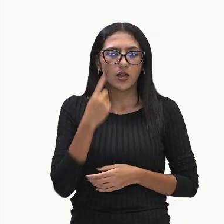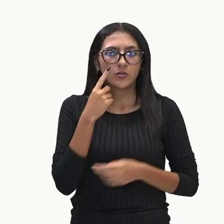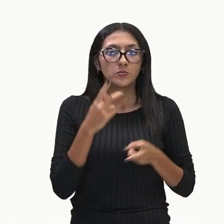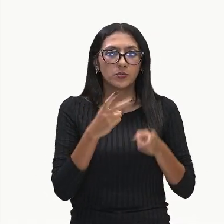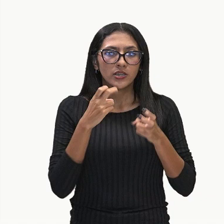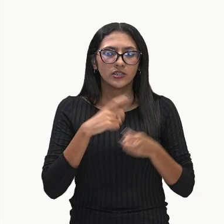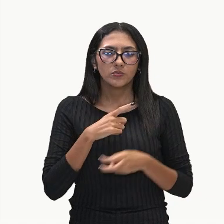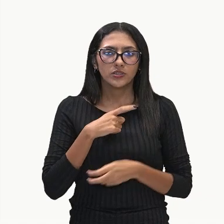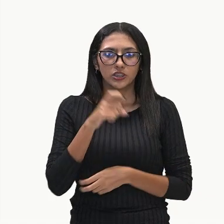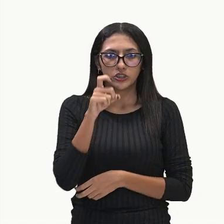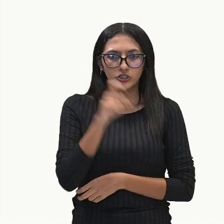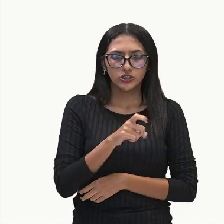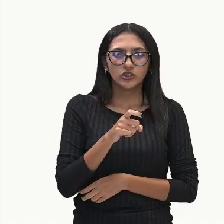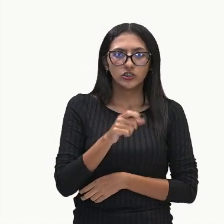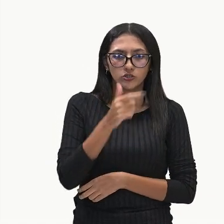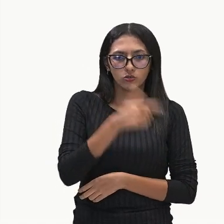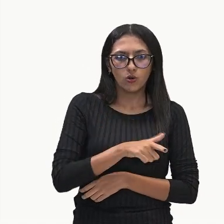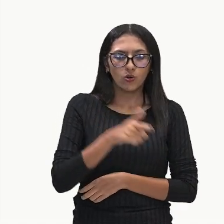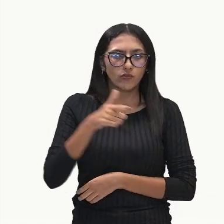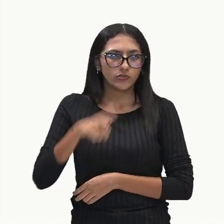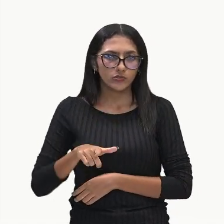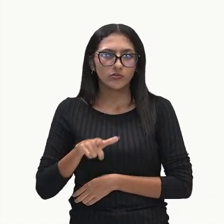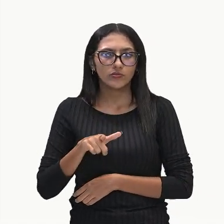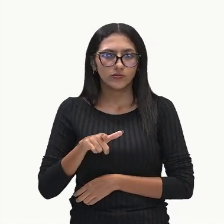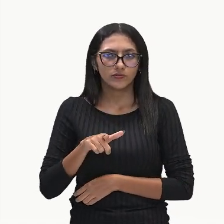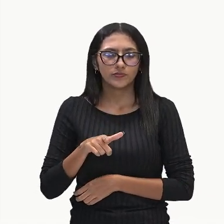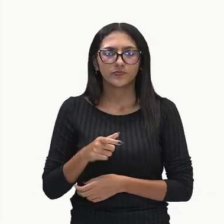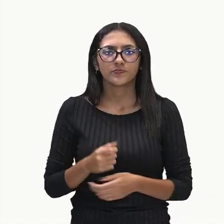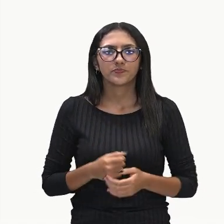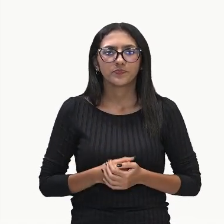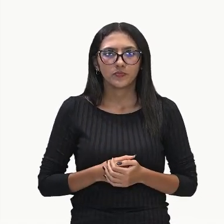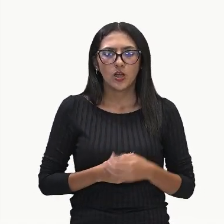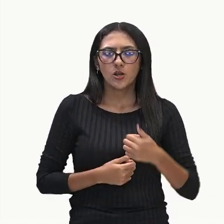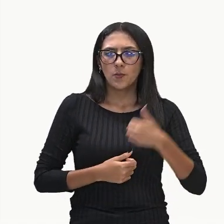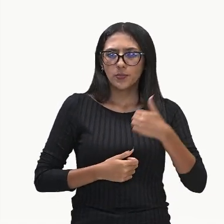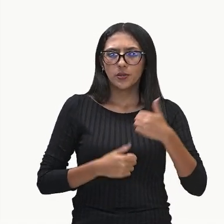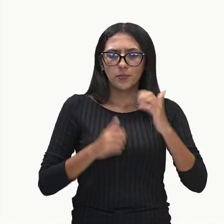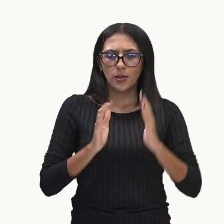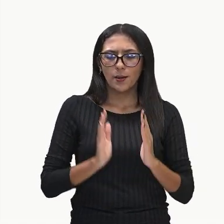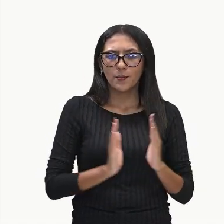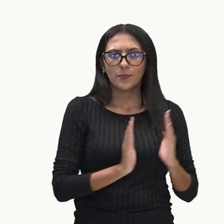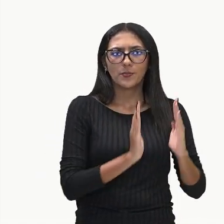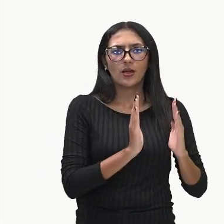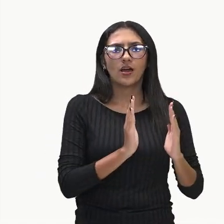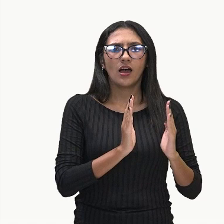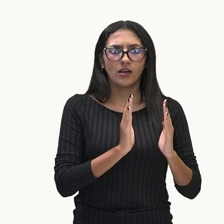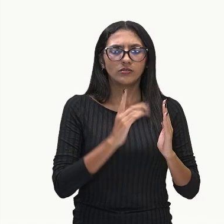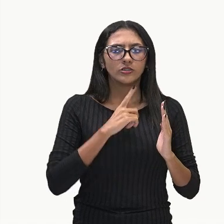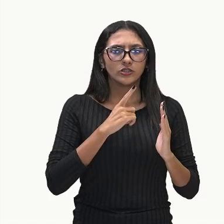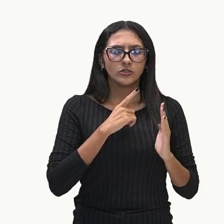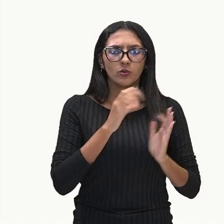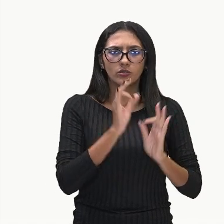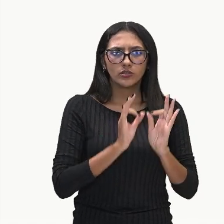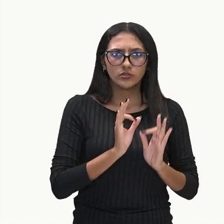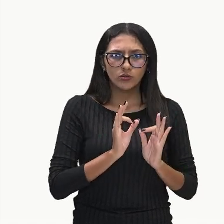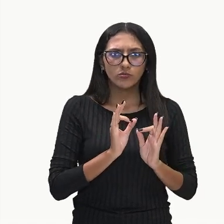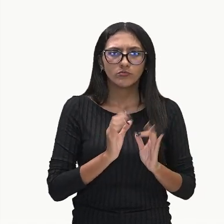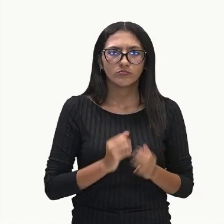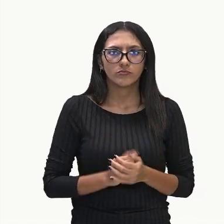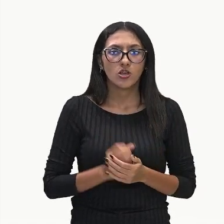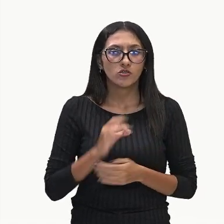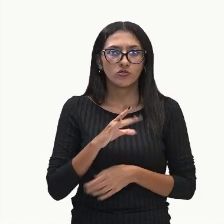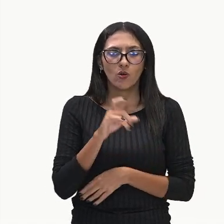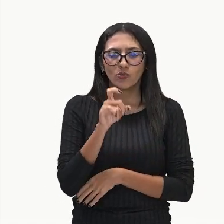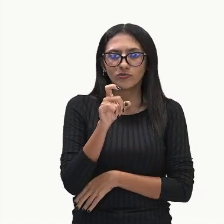se repete aqui nos dois. Aqui no primeiro termo, quando eu tiro o fator comum, quem resta? Só um